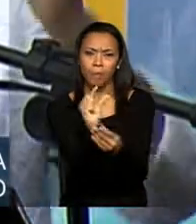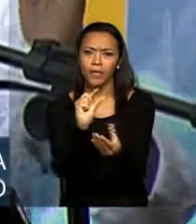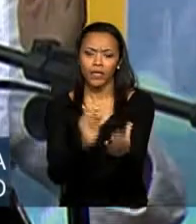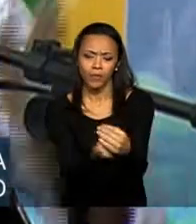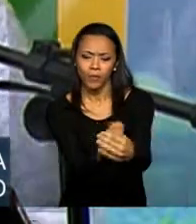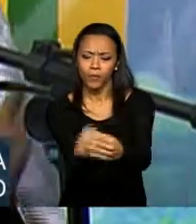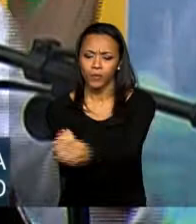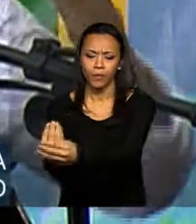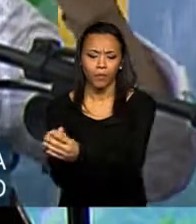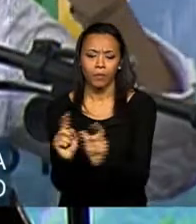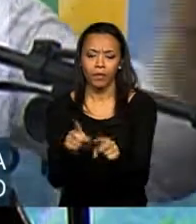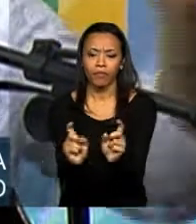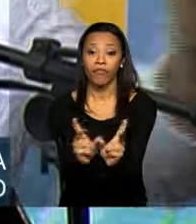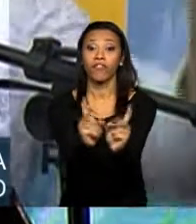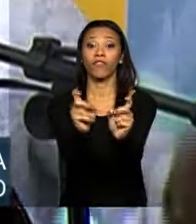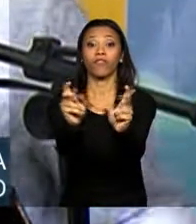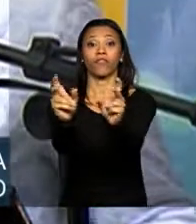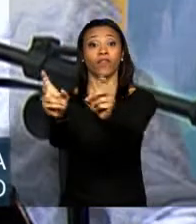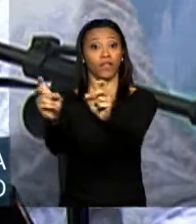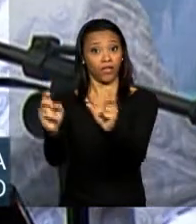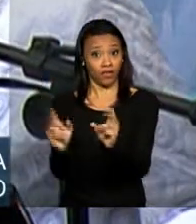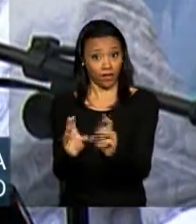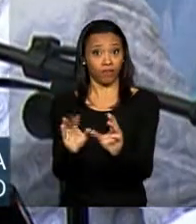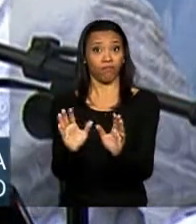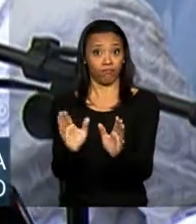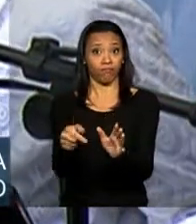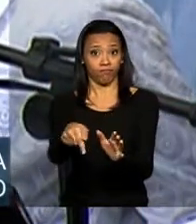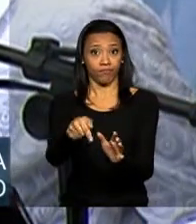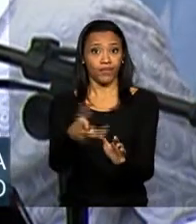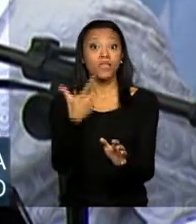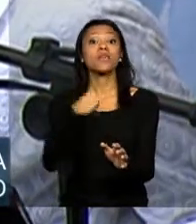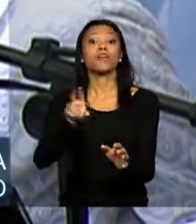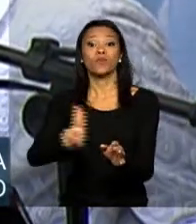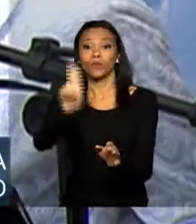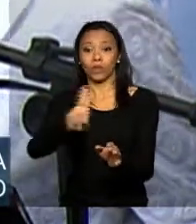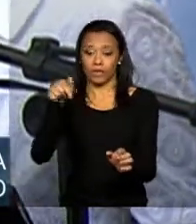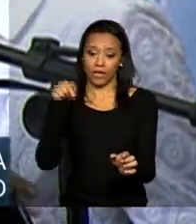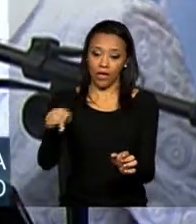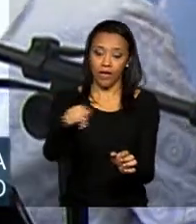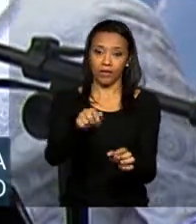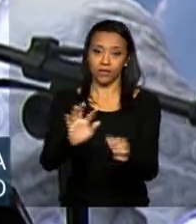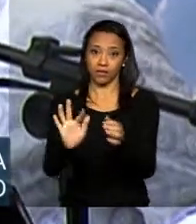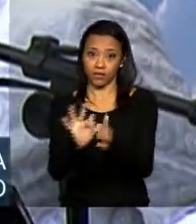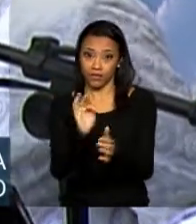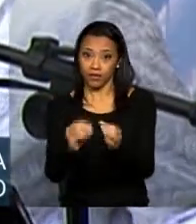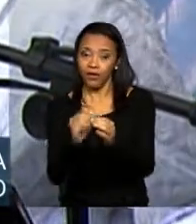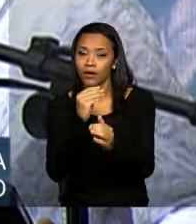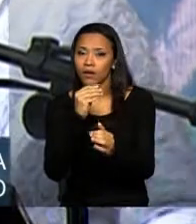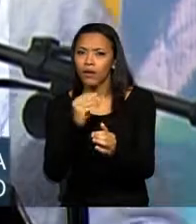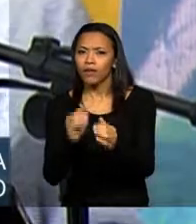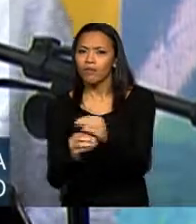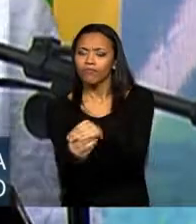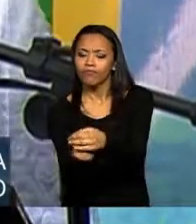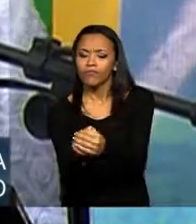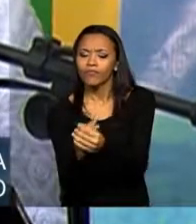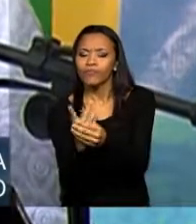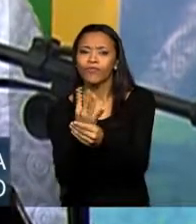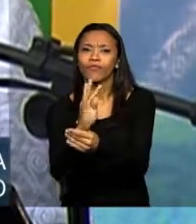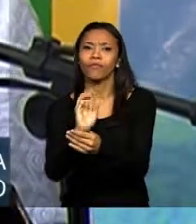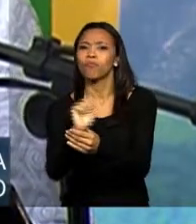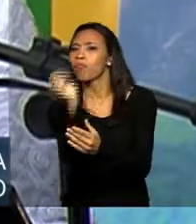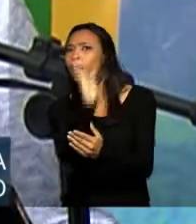de mudas para um setores específicos que contam compram mudas pelo Brasil inteiro